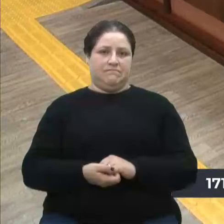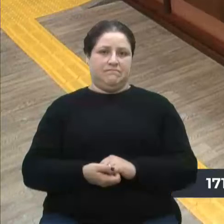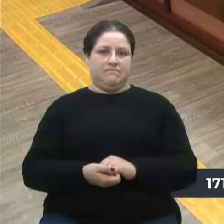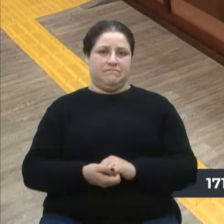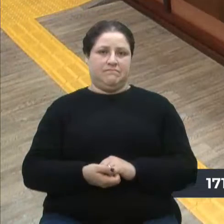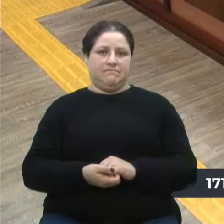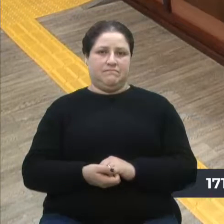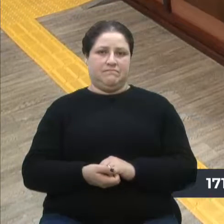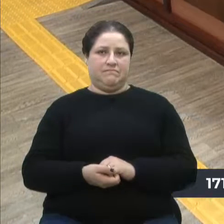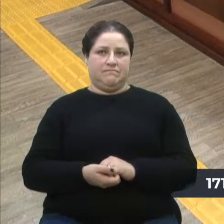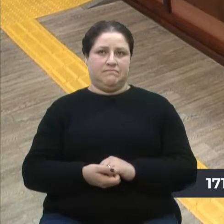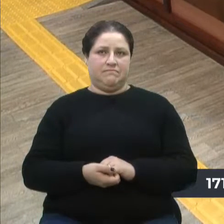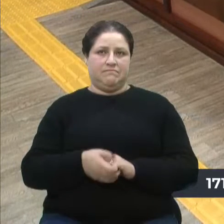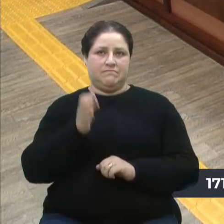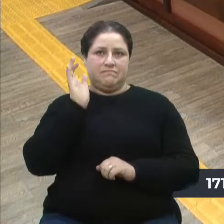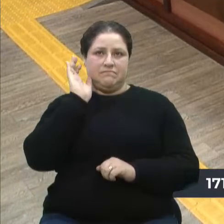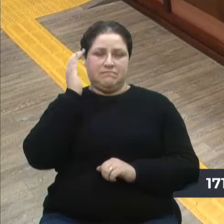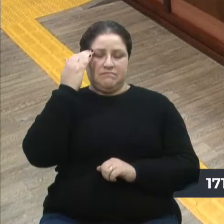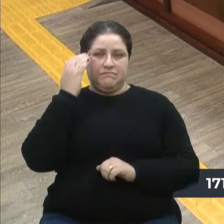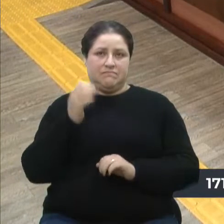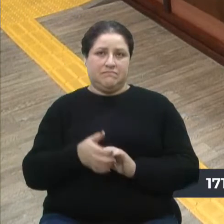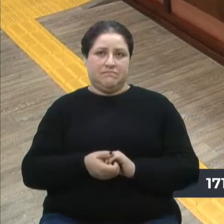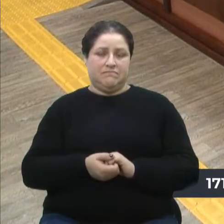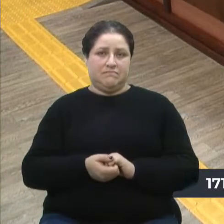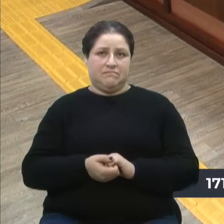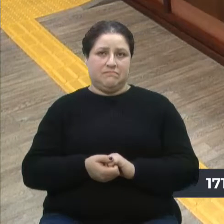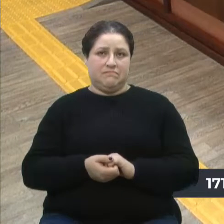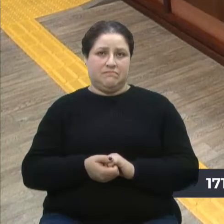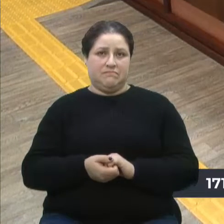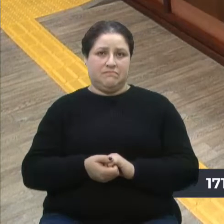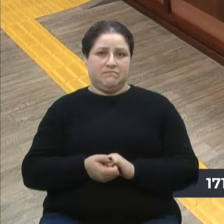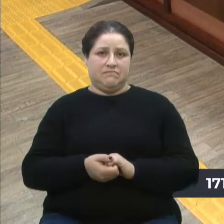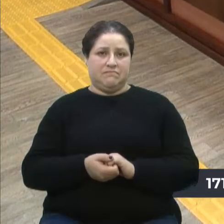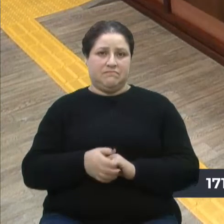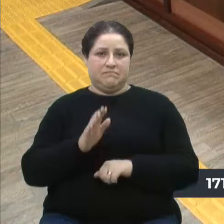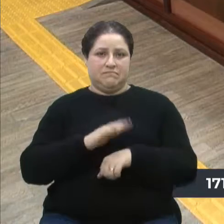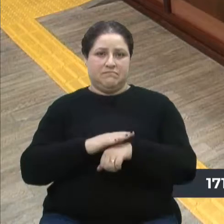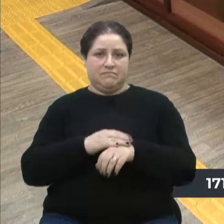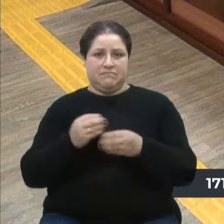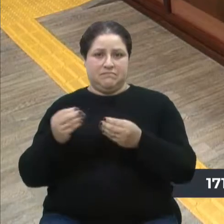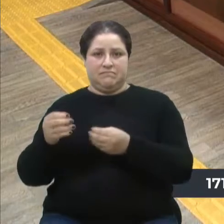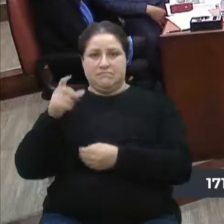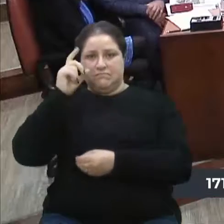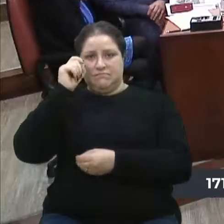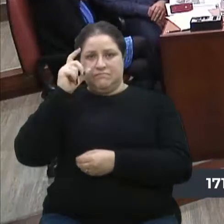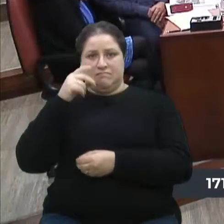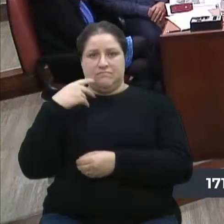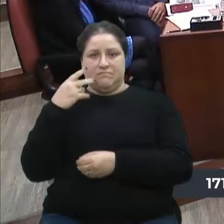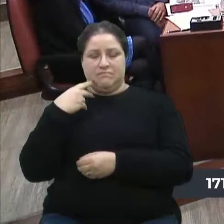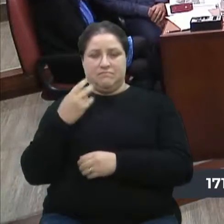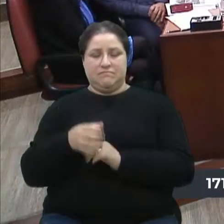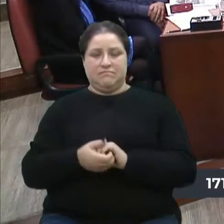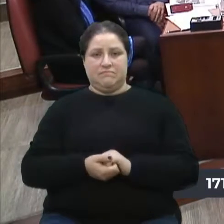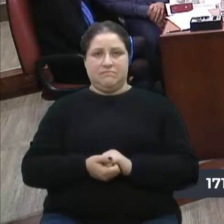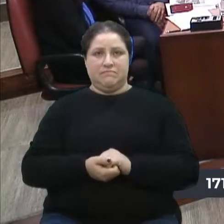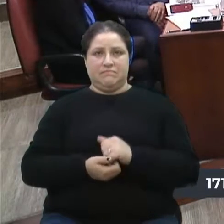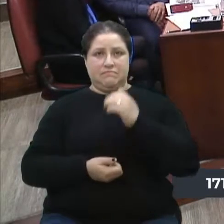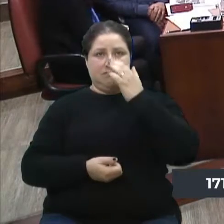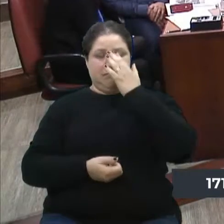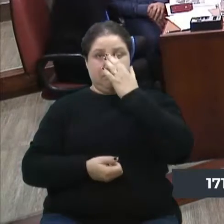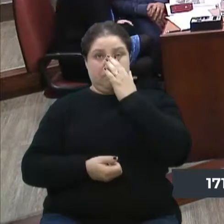Grêmio Maia. Vereador Felipe Grêmio Maia. Eu cedo meu espaço ao vereador Scalco. Por cedência, então, para o vereador